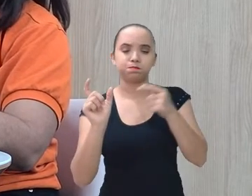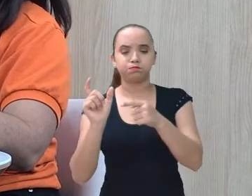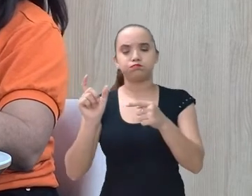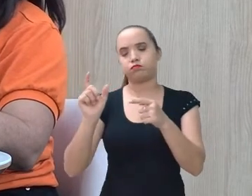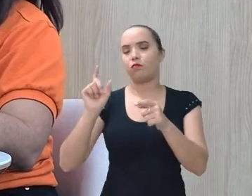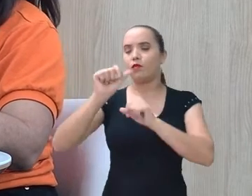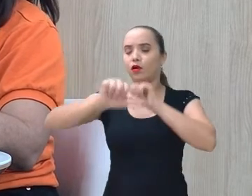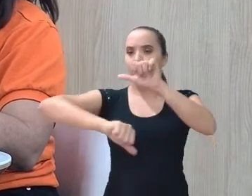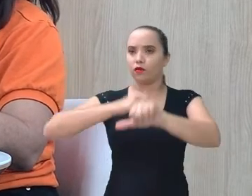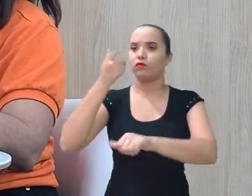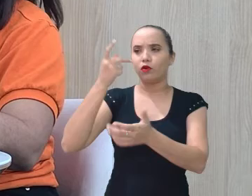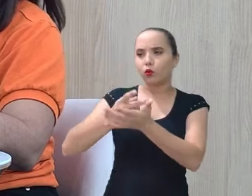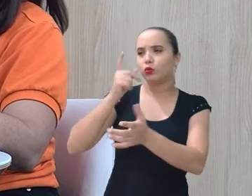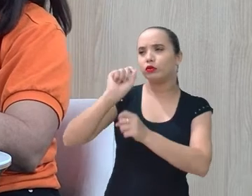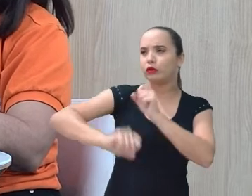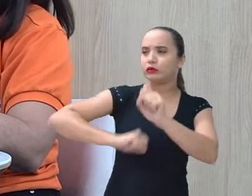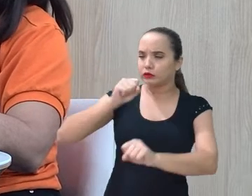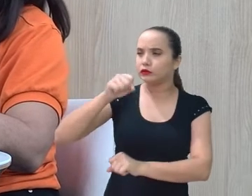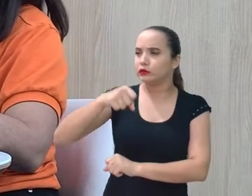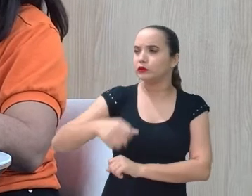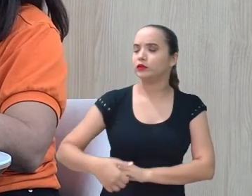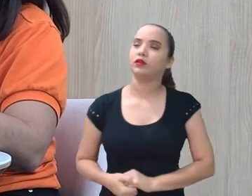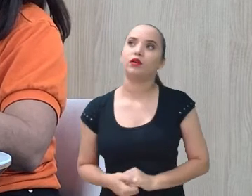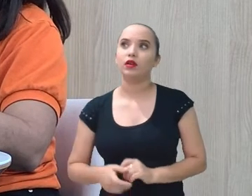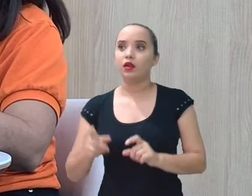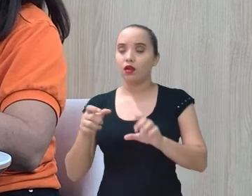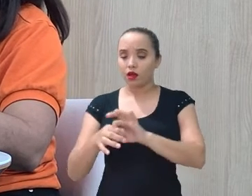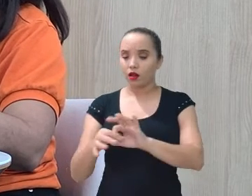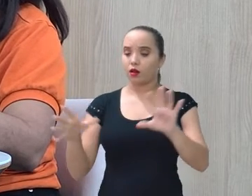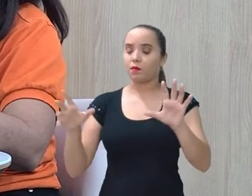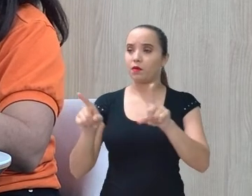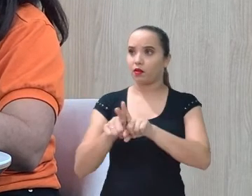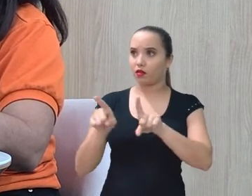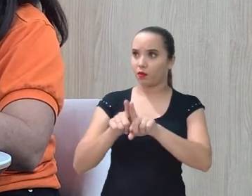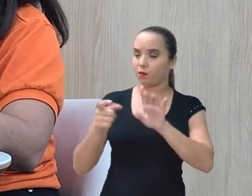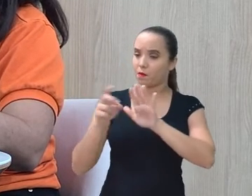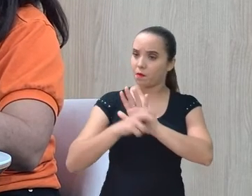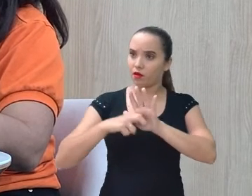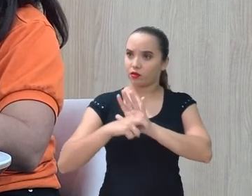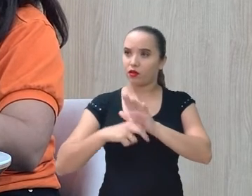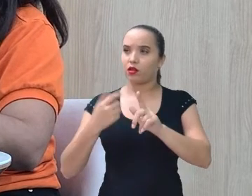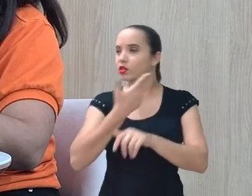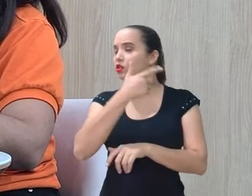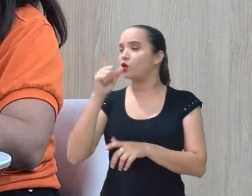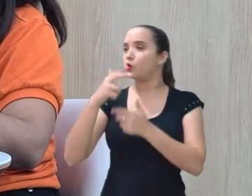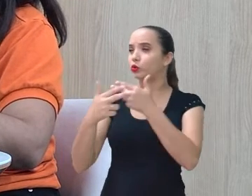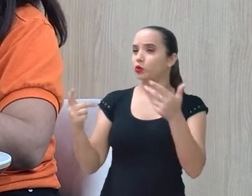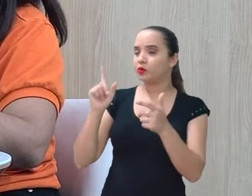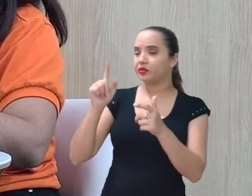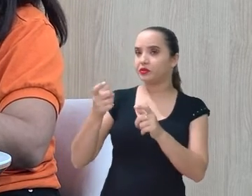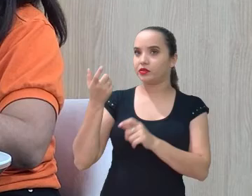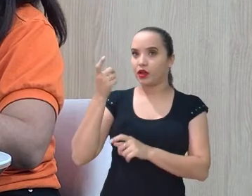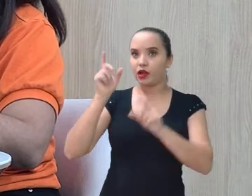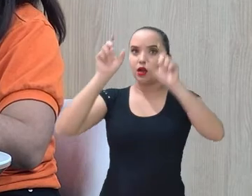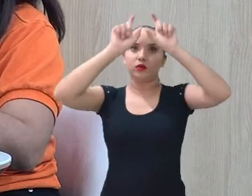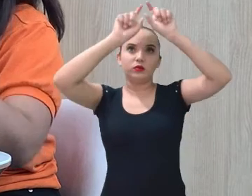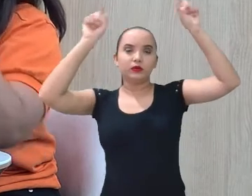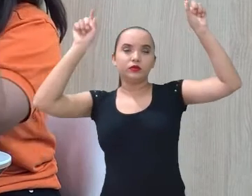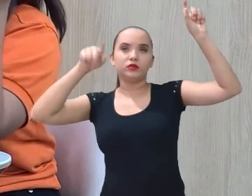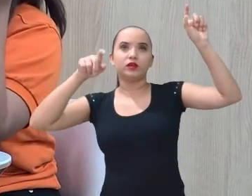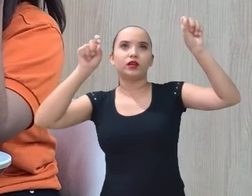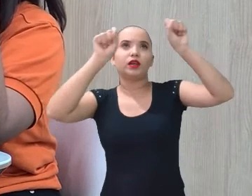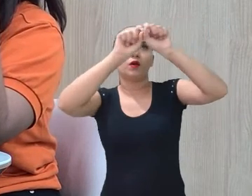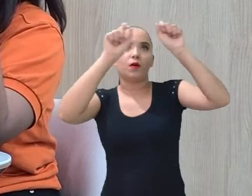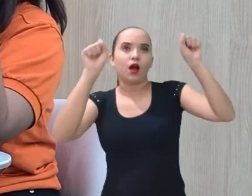acessibilidade traz liberdade para o cadeirante. E a outra coisa que eu gosto é do título, obra de arte, porque